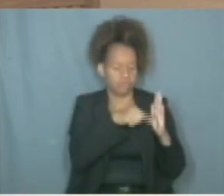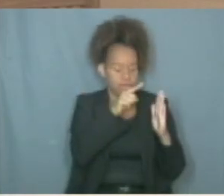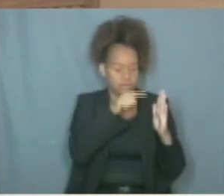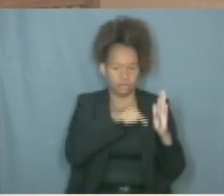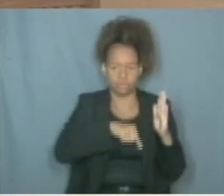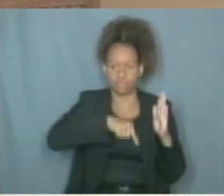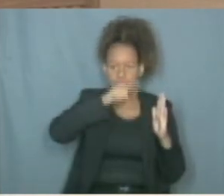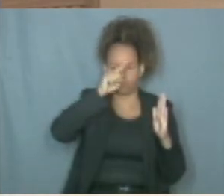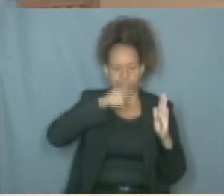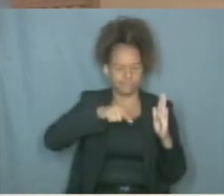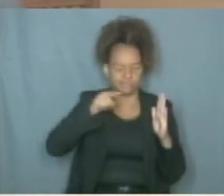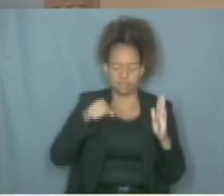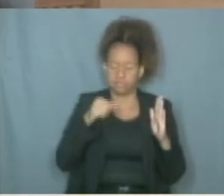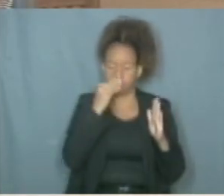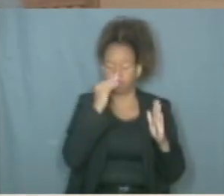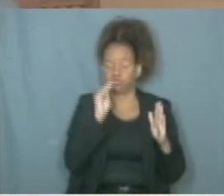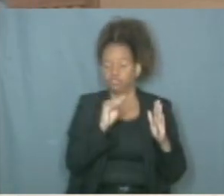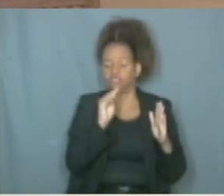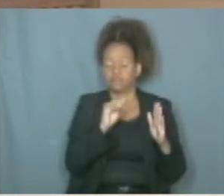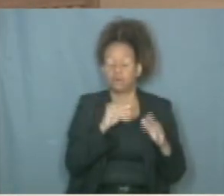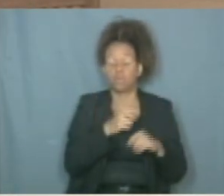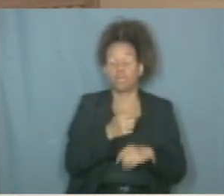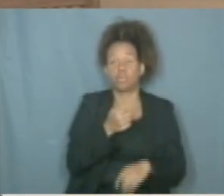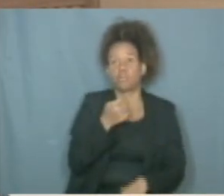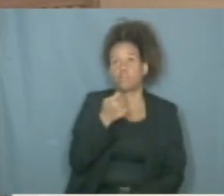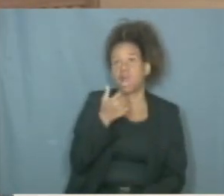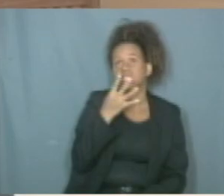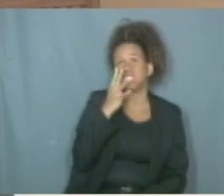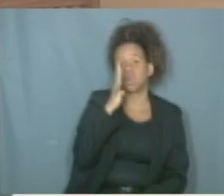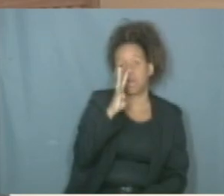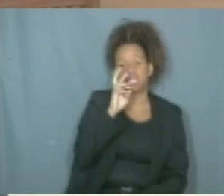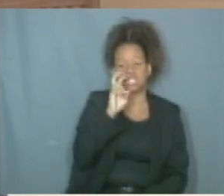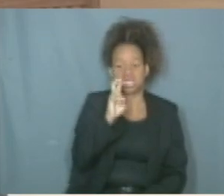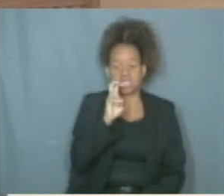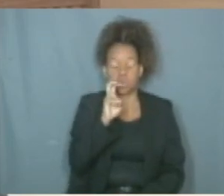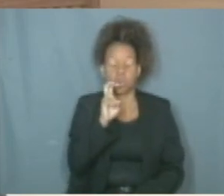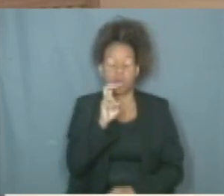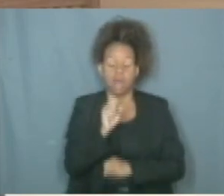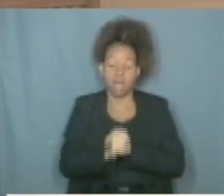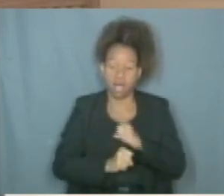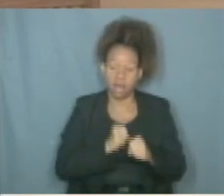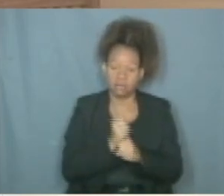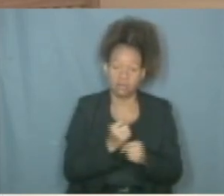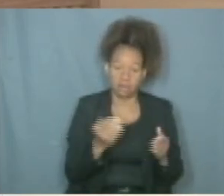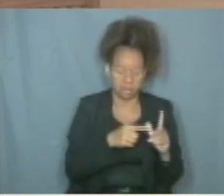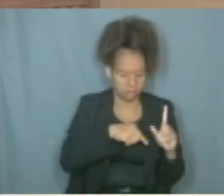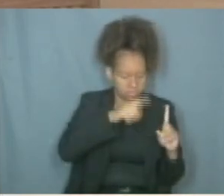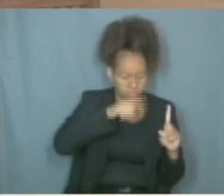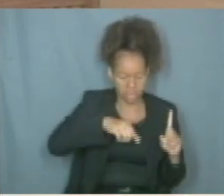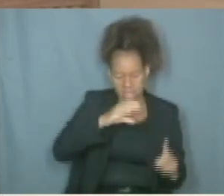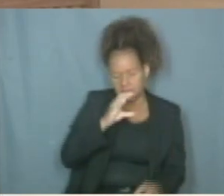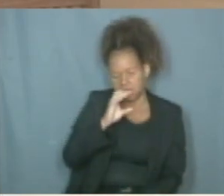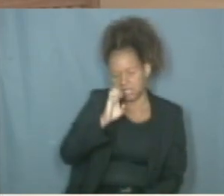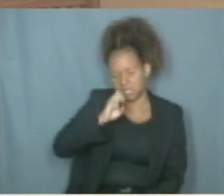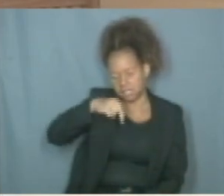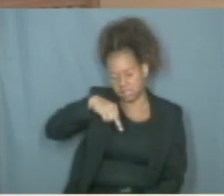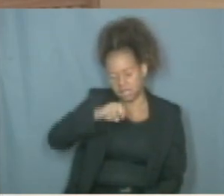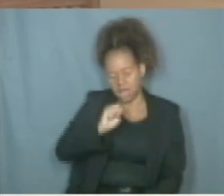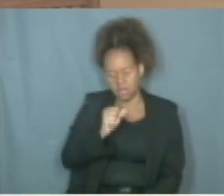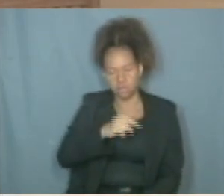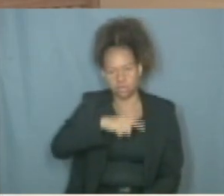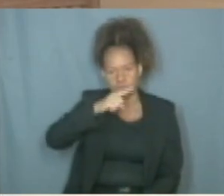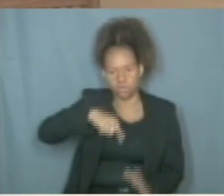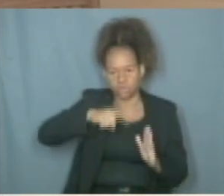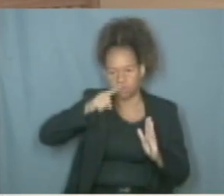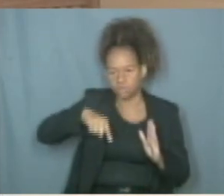números. Depois de 4 ou 5 anos se disponibilizou um censo. E nós não temos hoje um censo